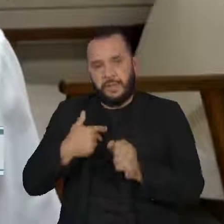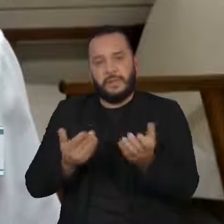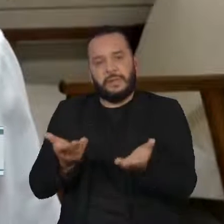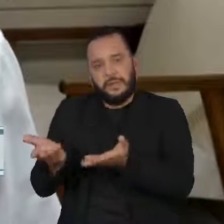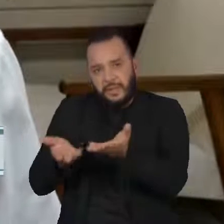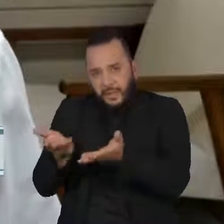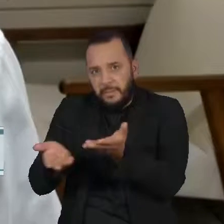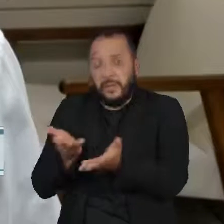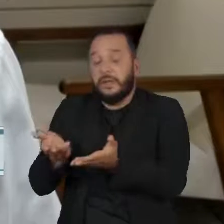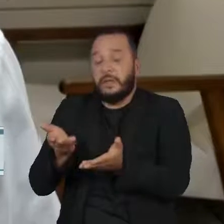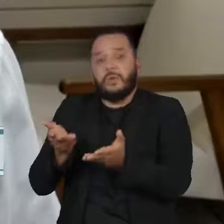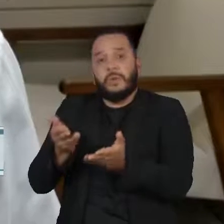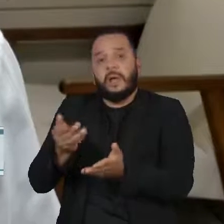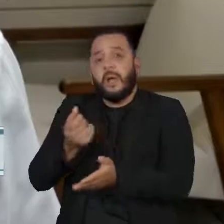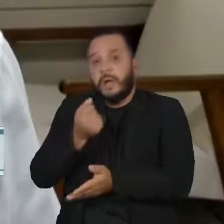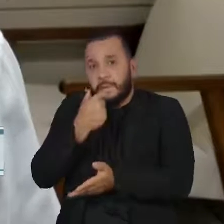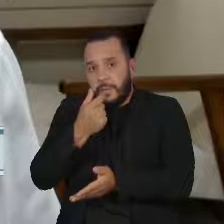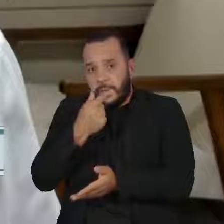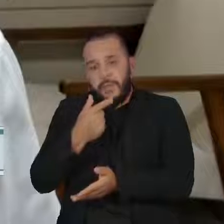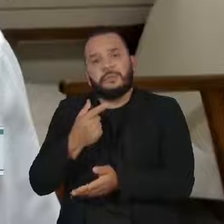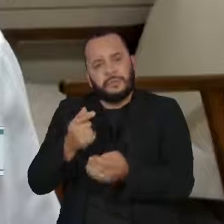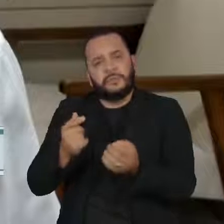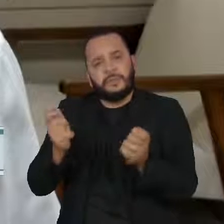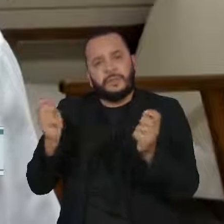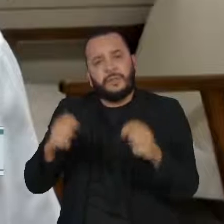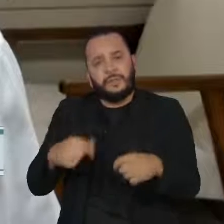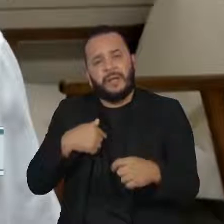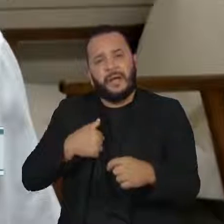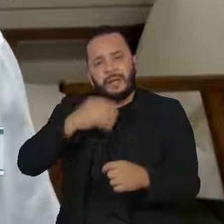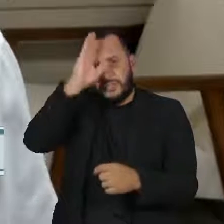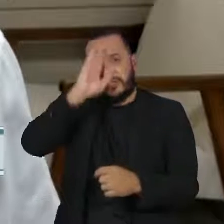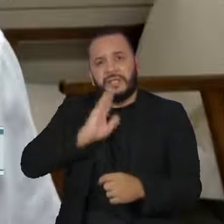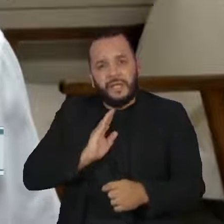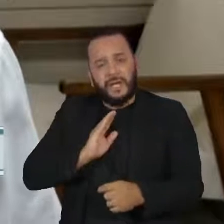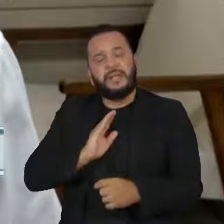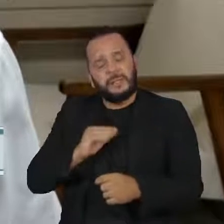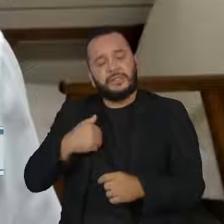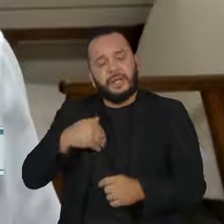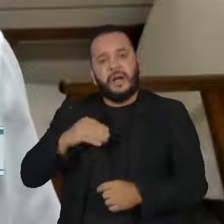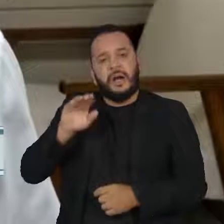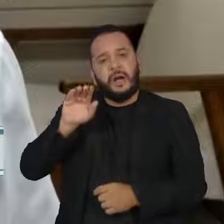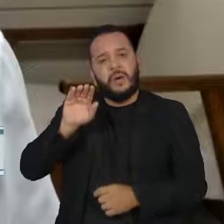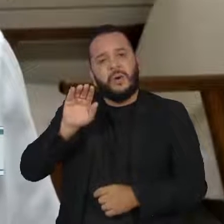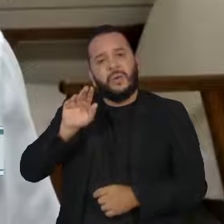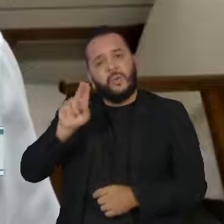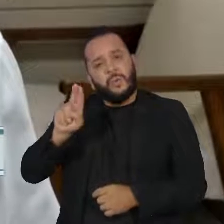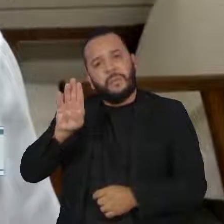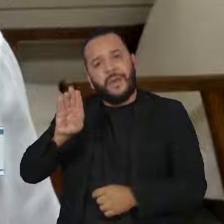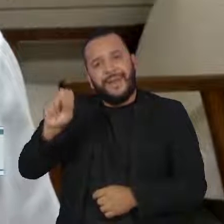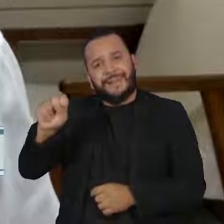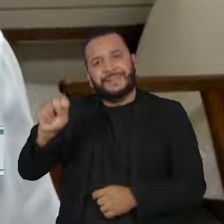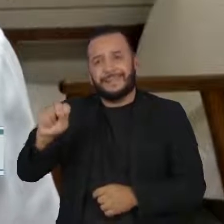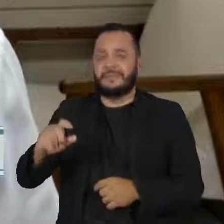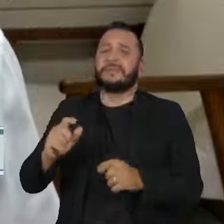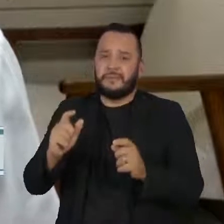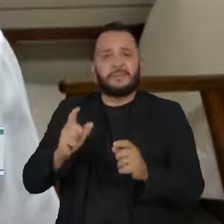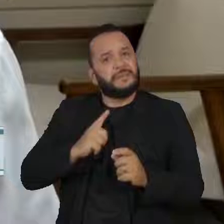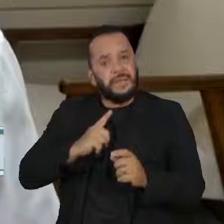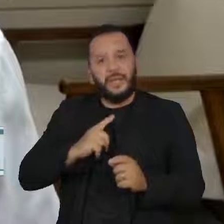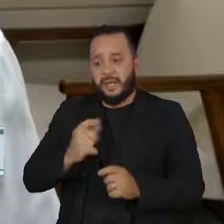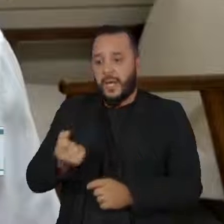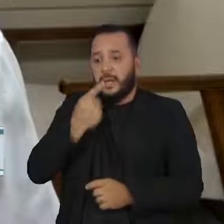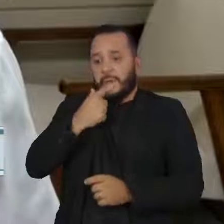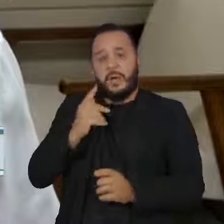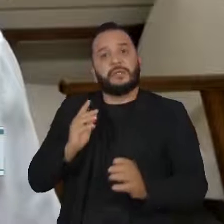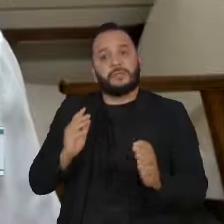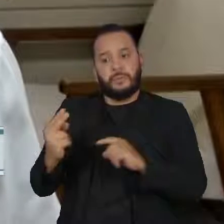do seu diagnóstico, pode ser retirado em qualquer unidade básica de saúde e ele tem uma duração de 6 meses. No início,